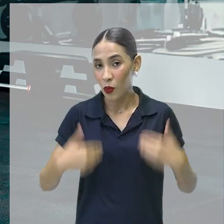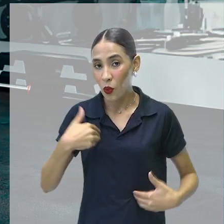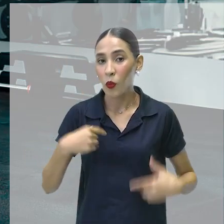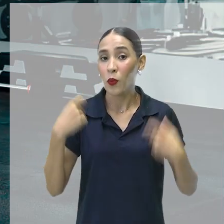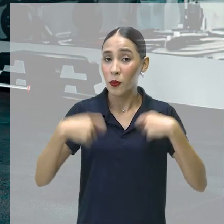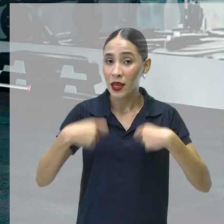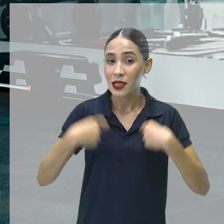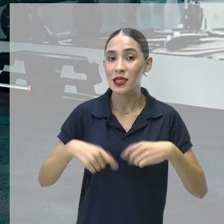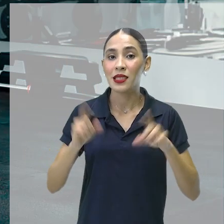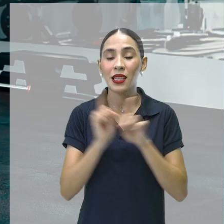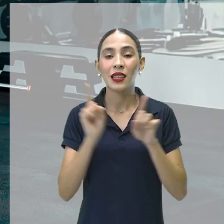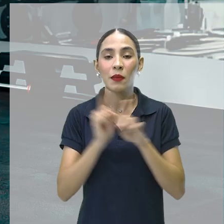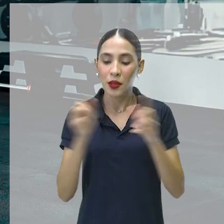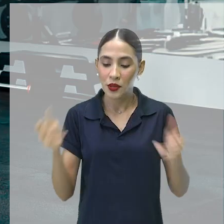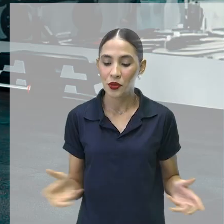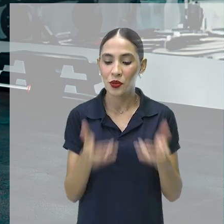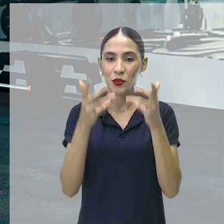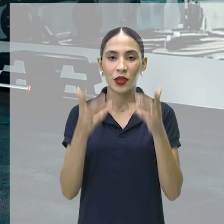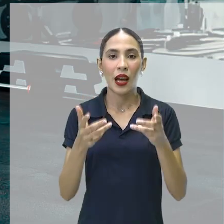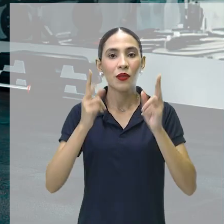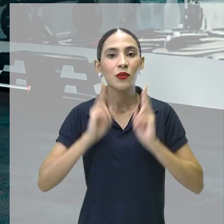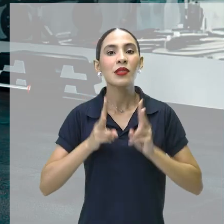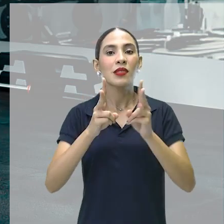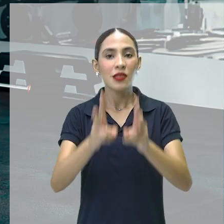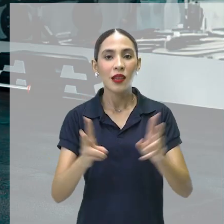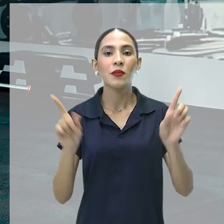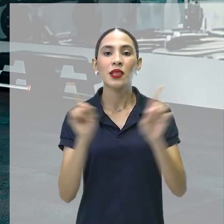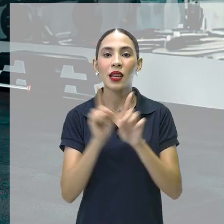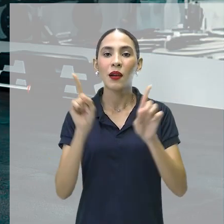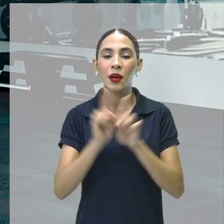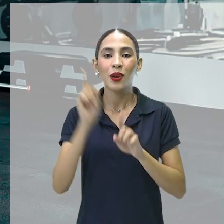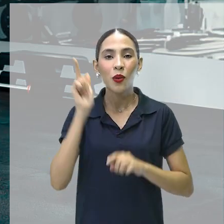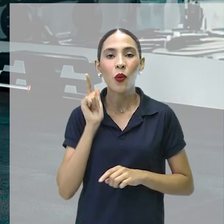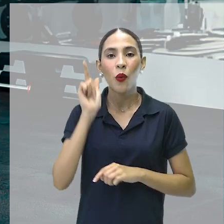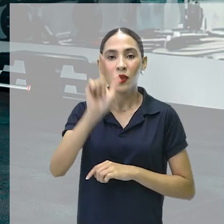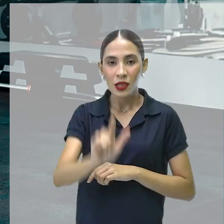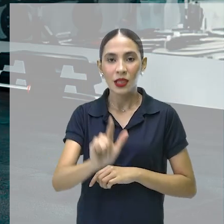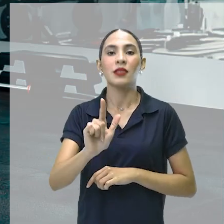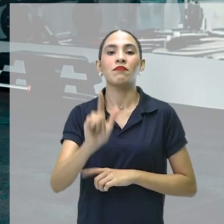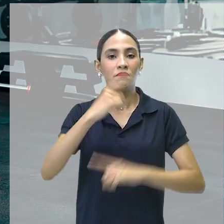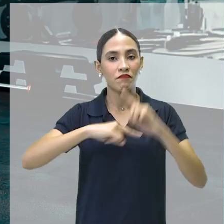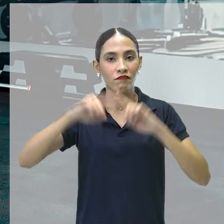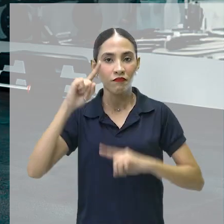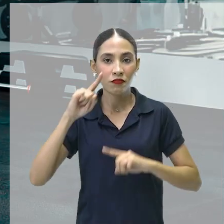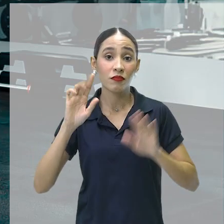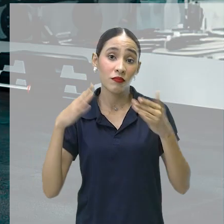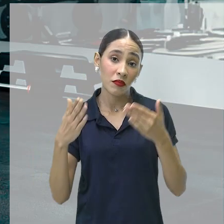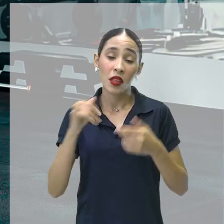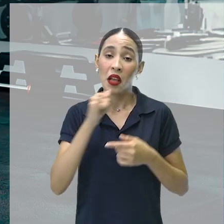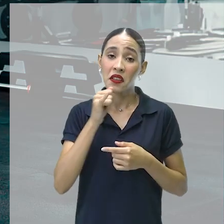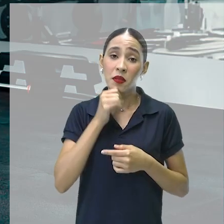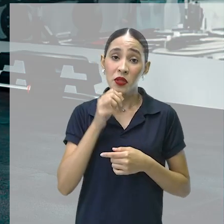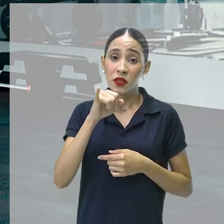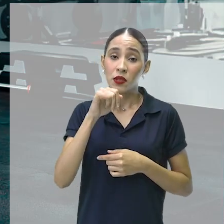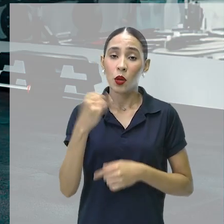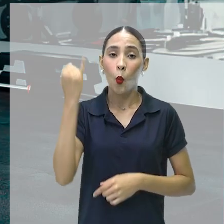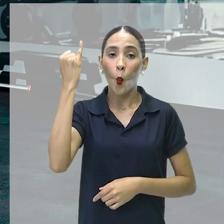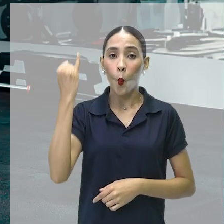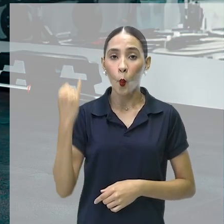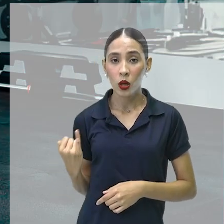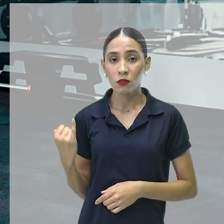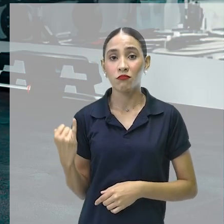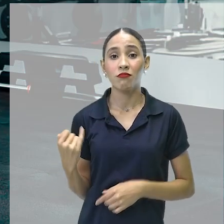precisa ser estimulado constantemente para atingir os resultados esperados. No caso, se você quer